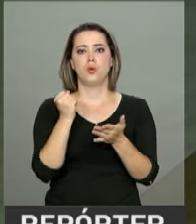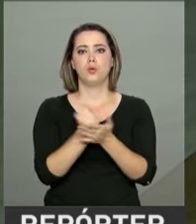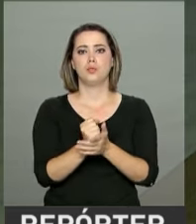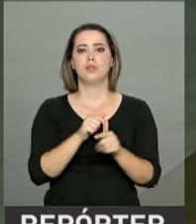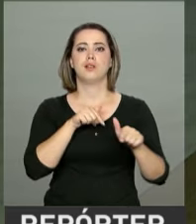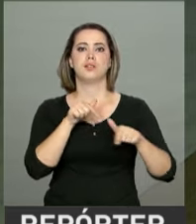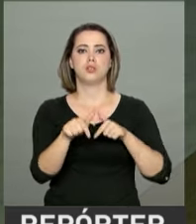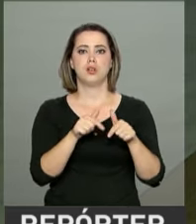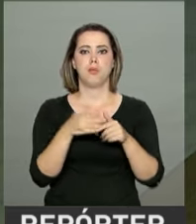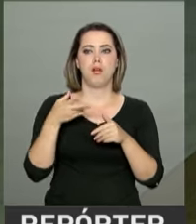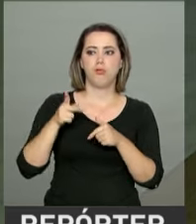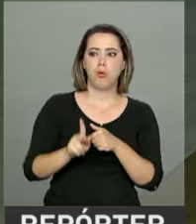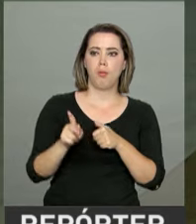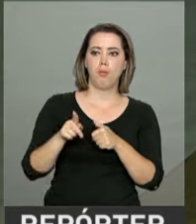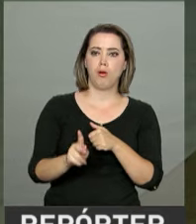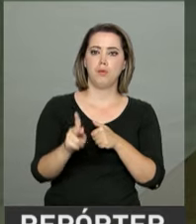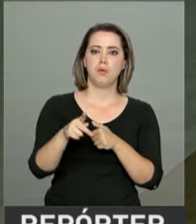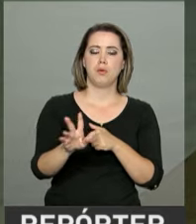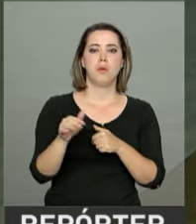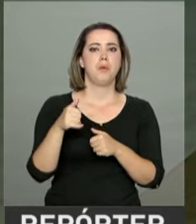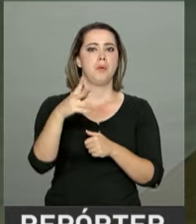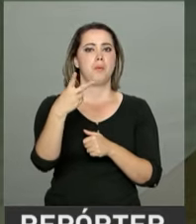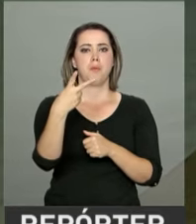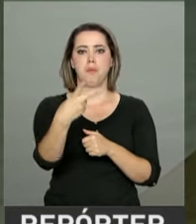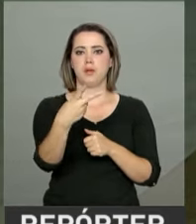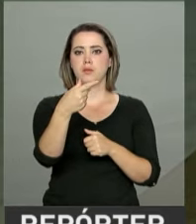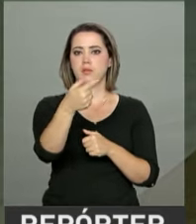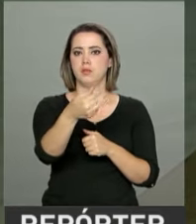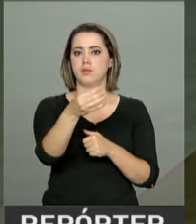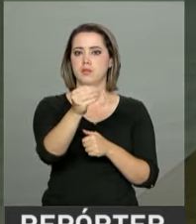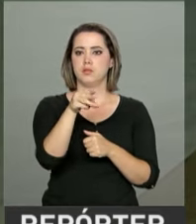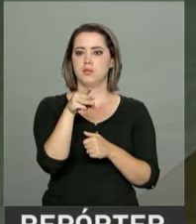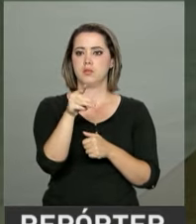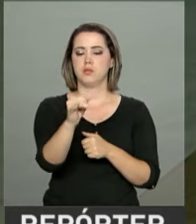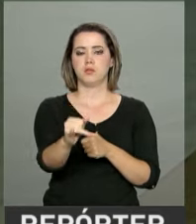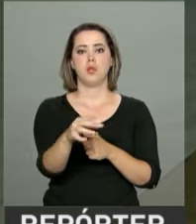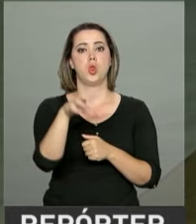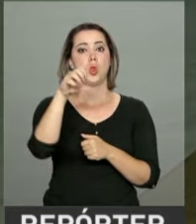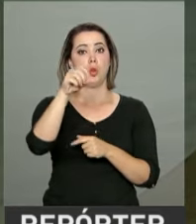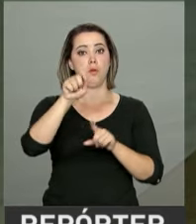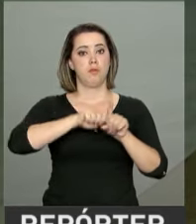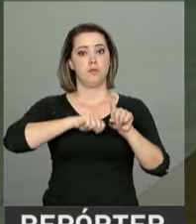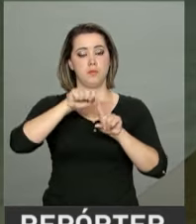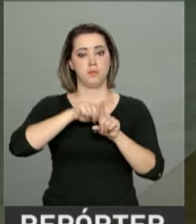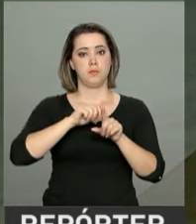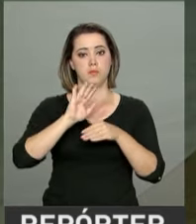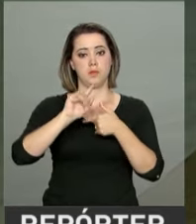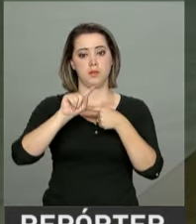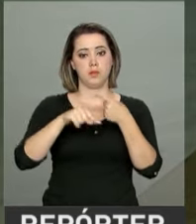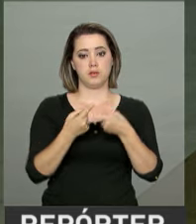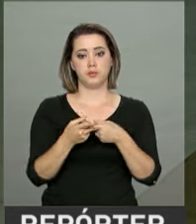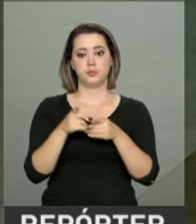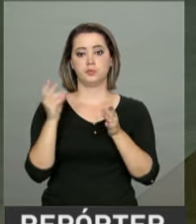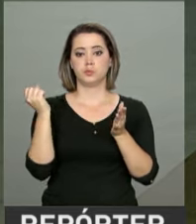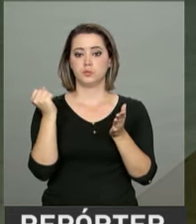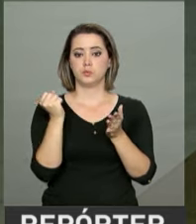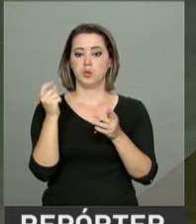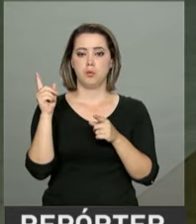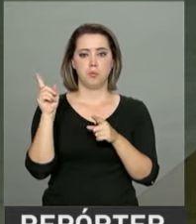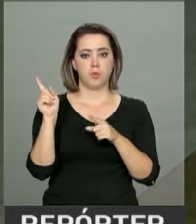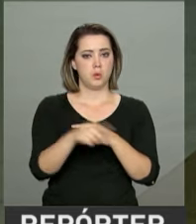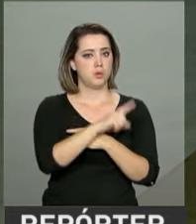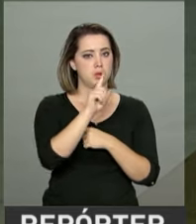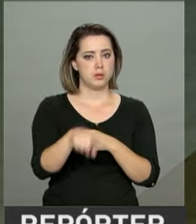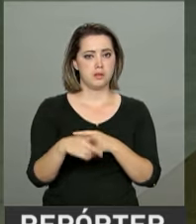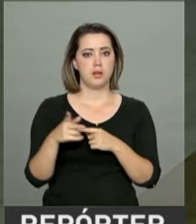temporários, ou seja, mais do que 270 dias, 9 meses. A partir do veto do presidente Michel Temer,